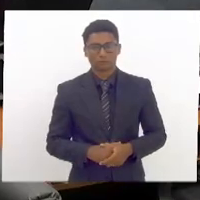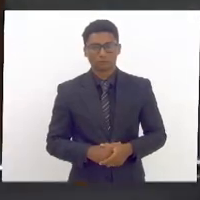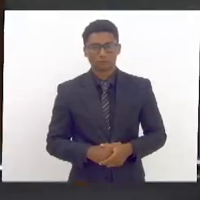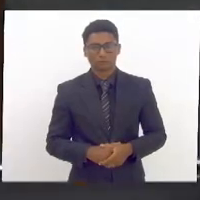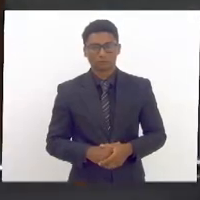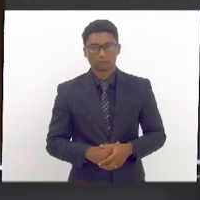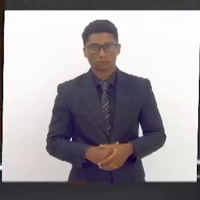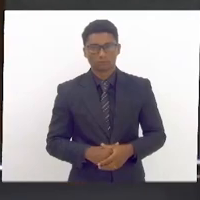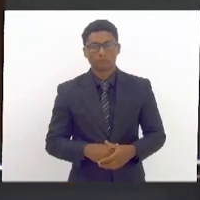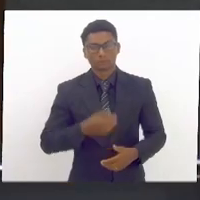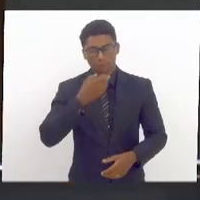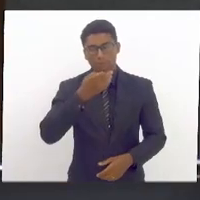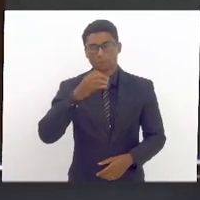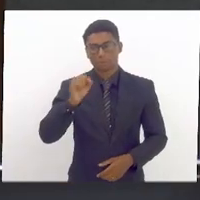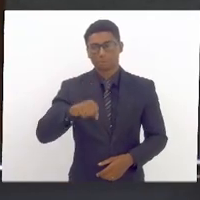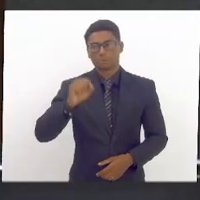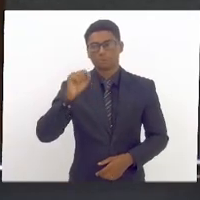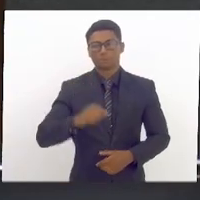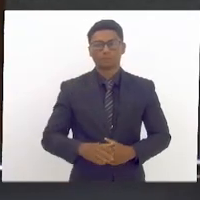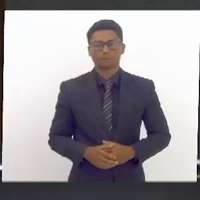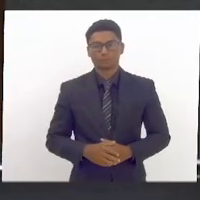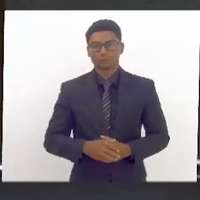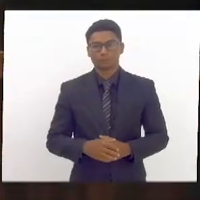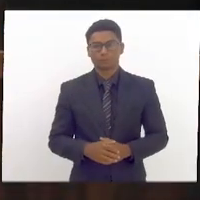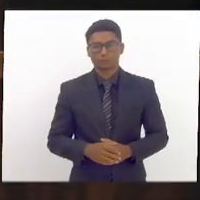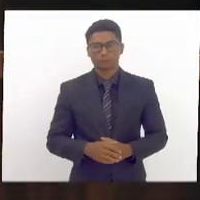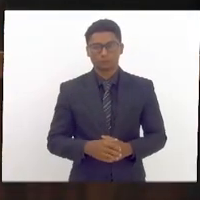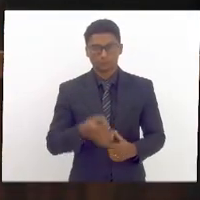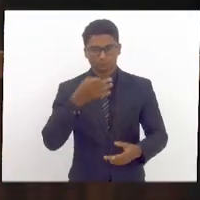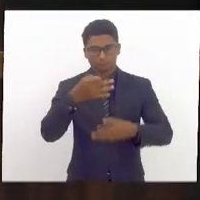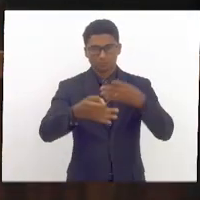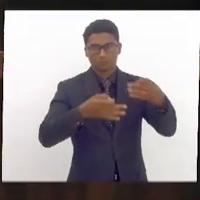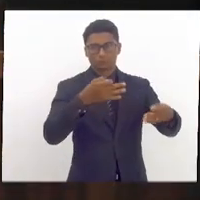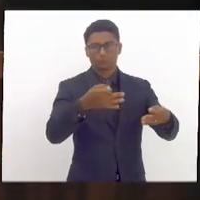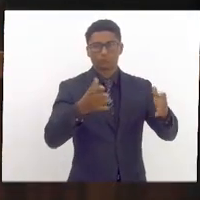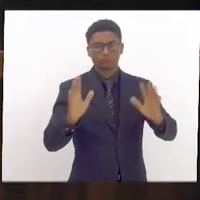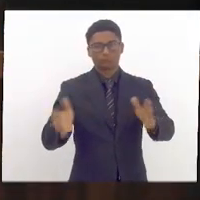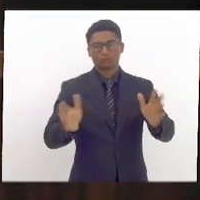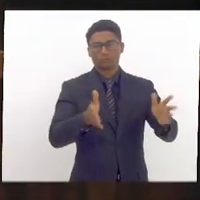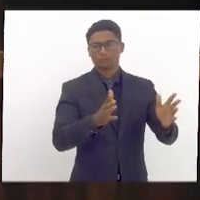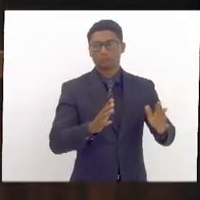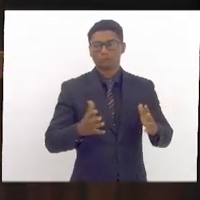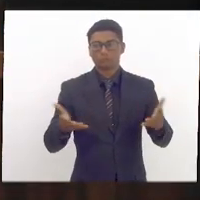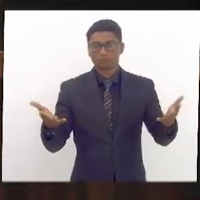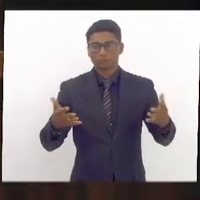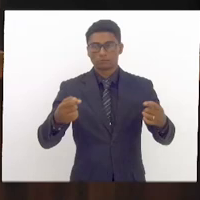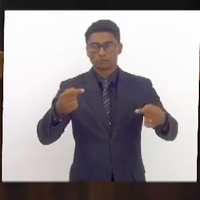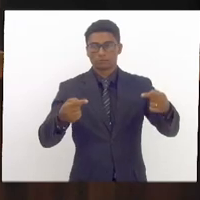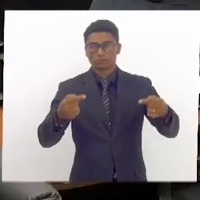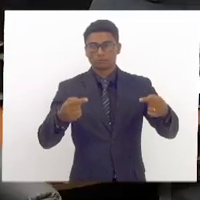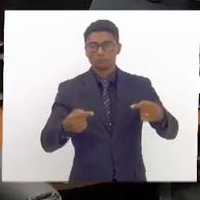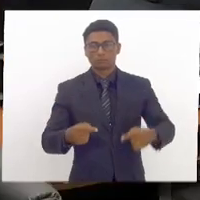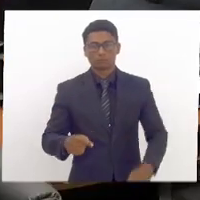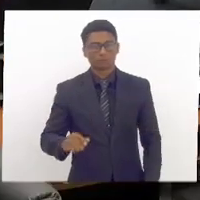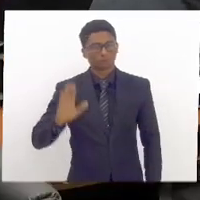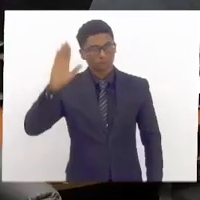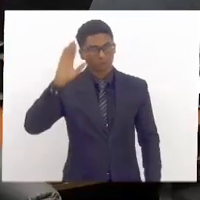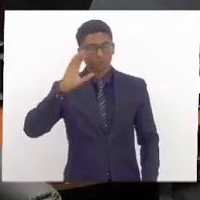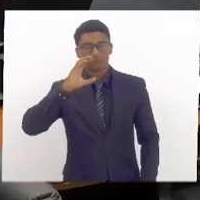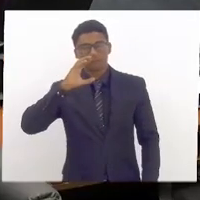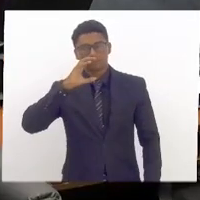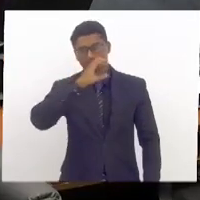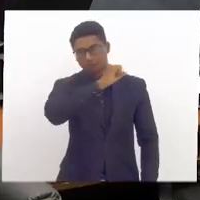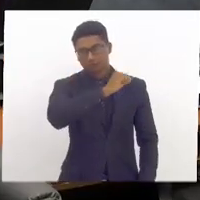Presidente, favorável. Com os pareceres emitidos, em discussão. Em discussão daqui mesmo, muito